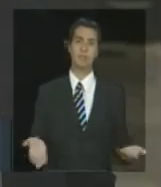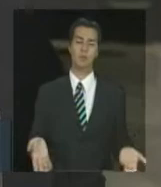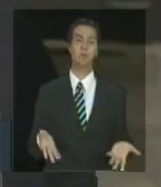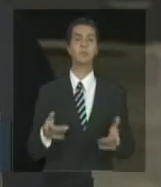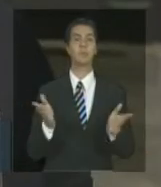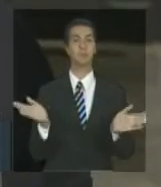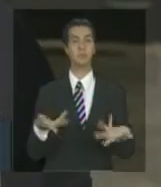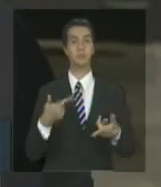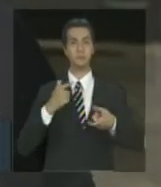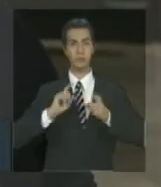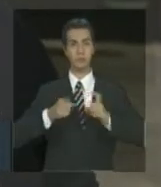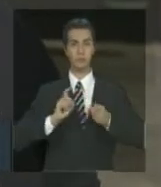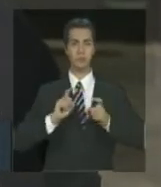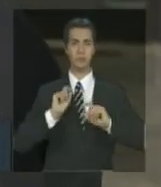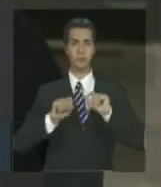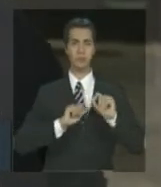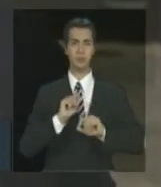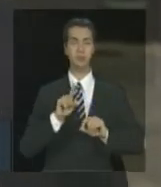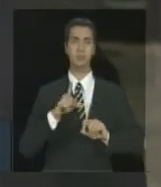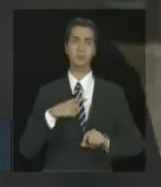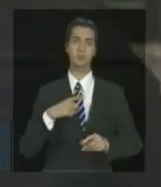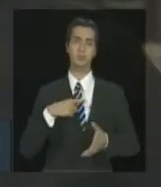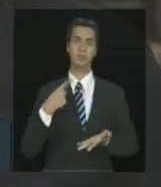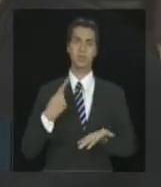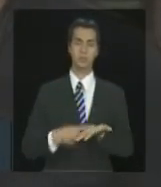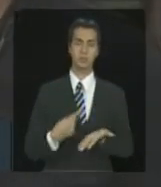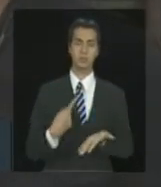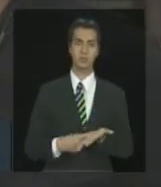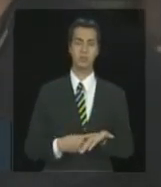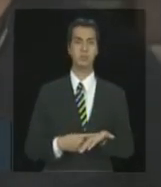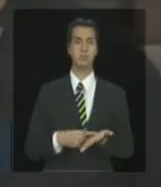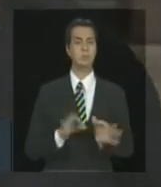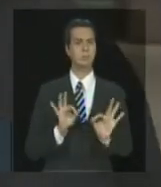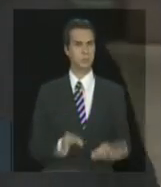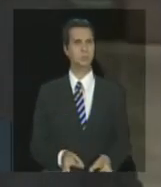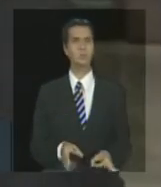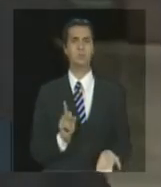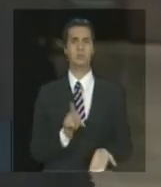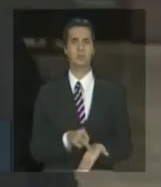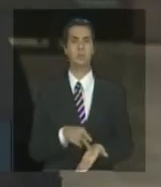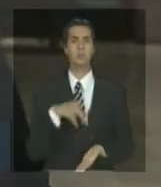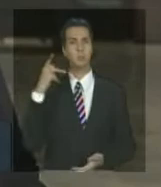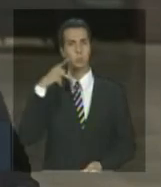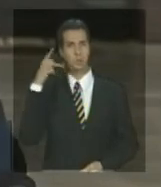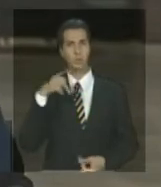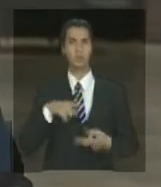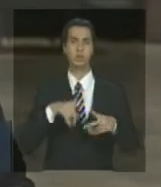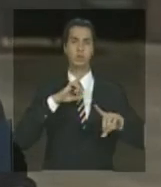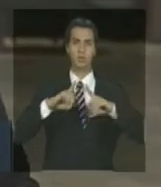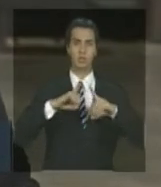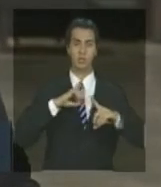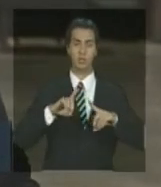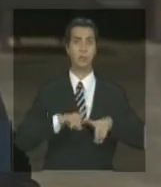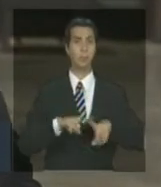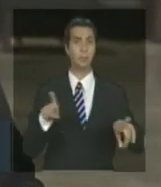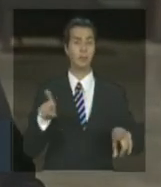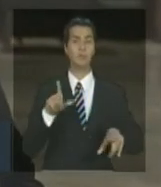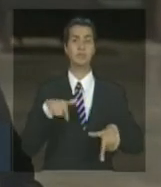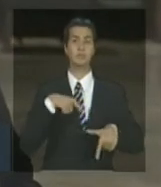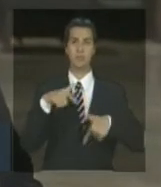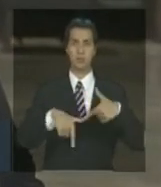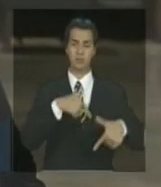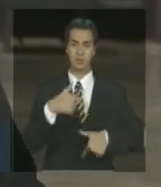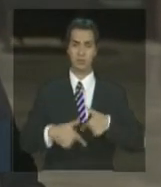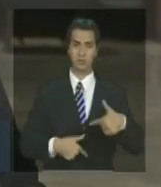dessa reunião não é só uma agenda, um espaço legítimo, político, de diálogo, mas uma agenda concreta de trabalho em